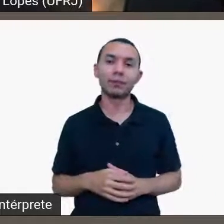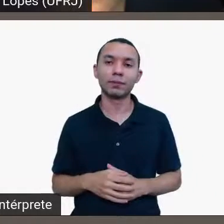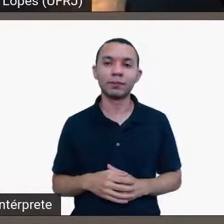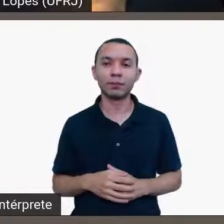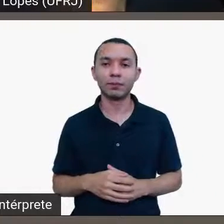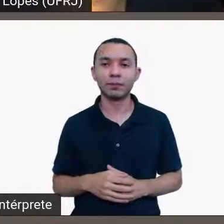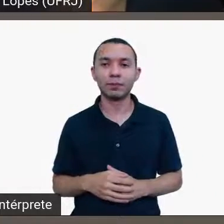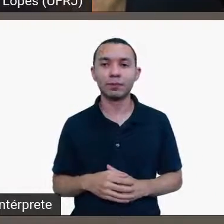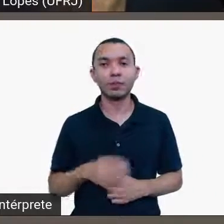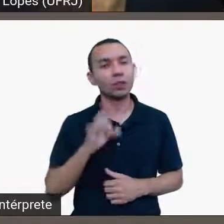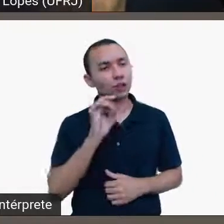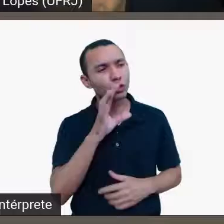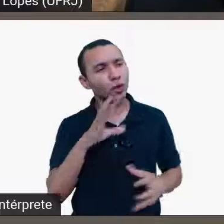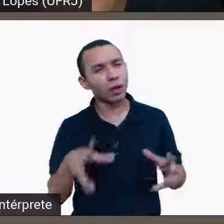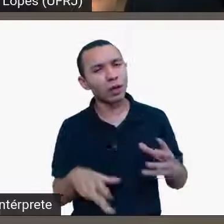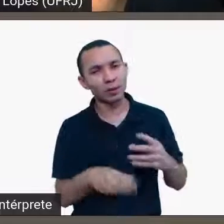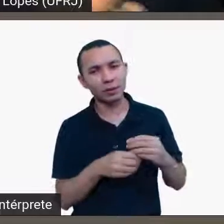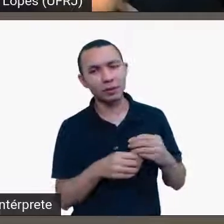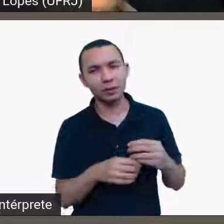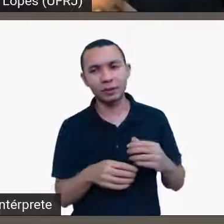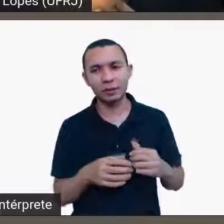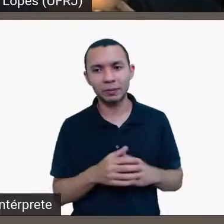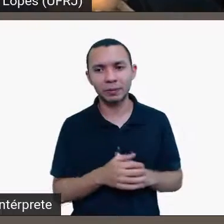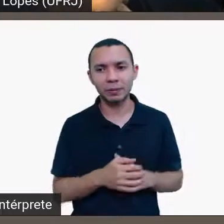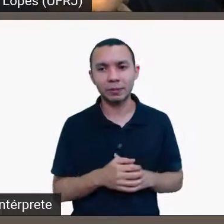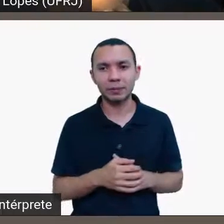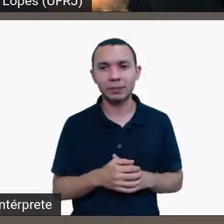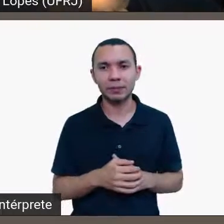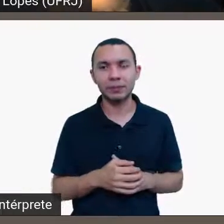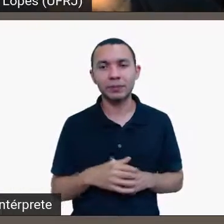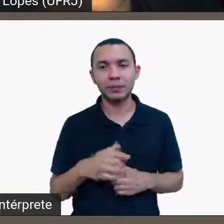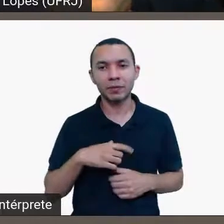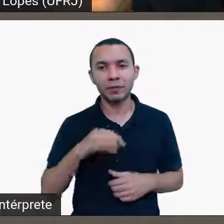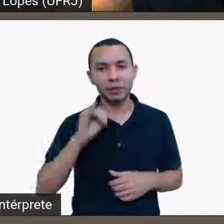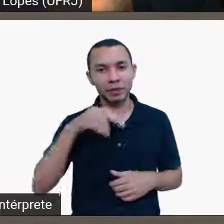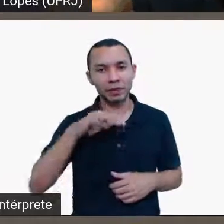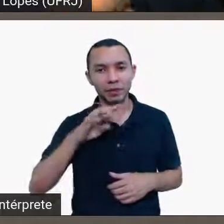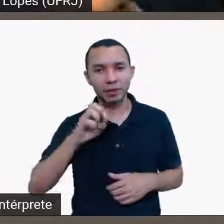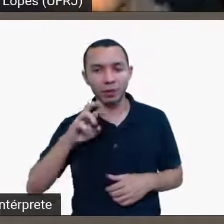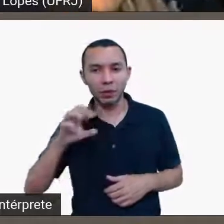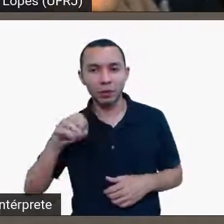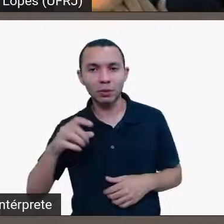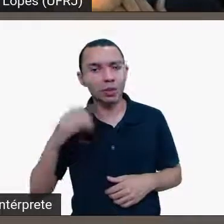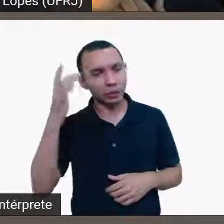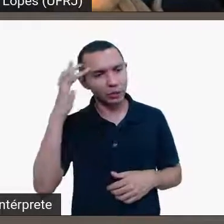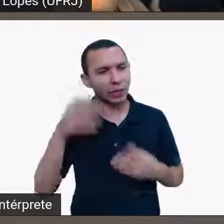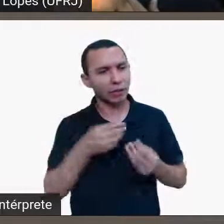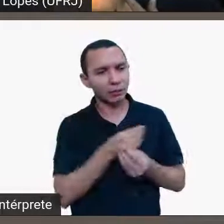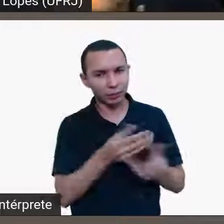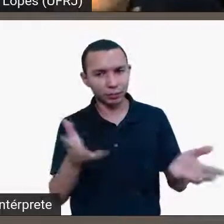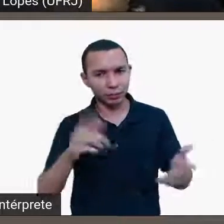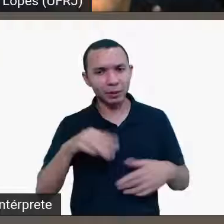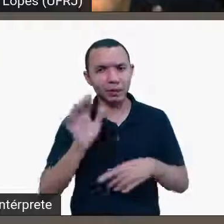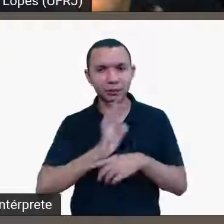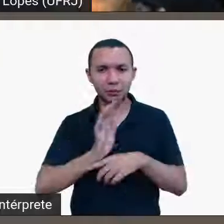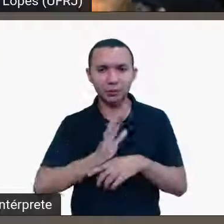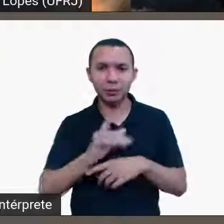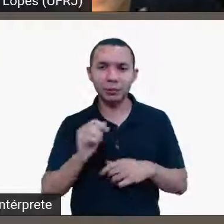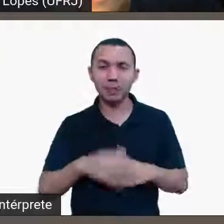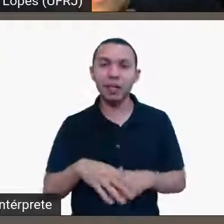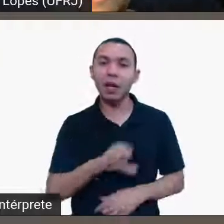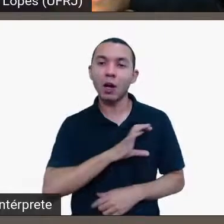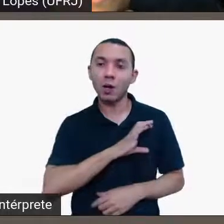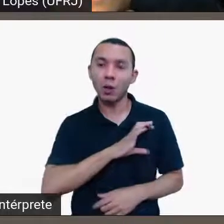Só para acrescentar, eu acho que tem o livro da Maite Conde, né, que acabou de ser lançado, né, que é Foundation of Films, que é uma colega